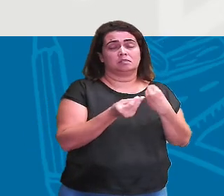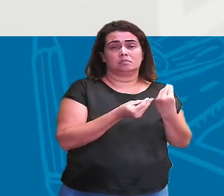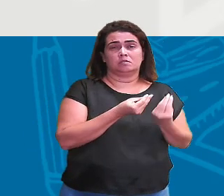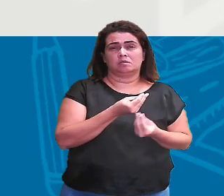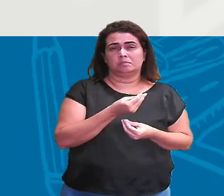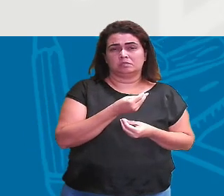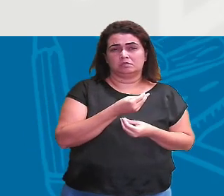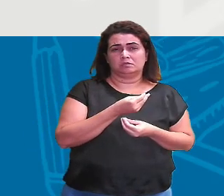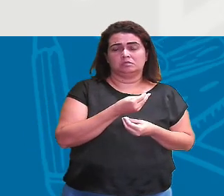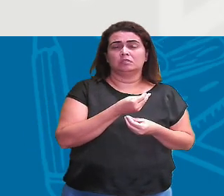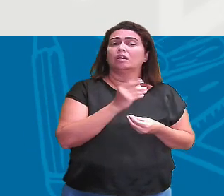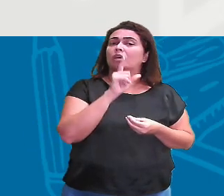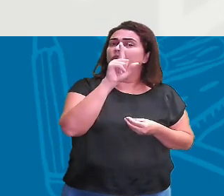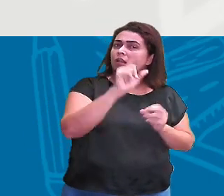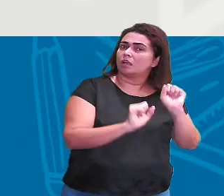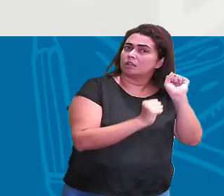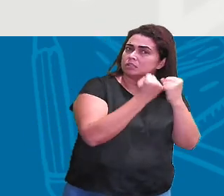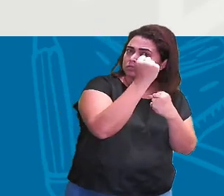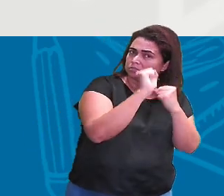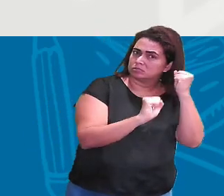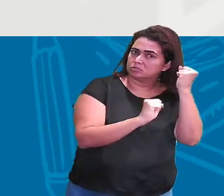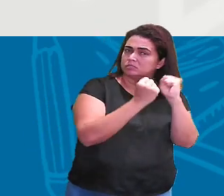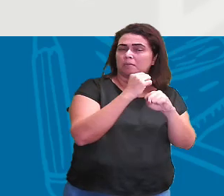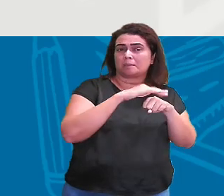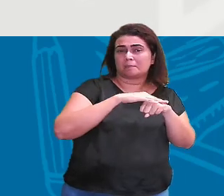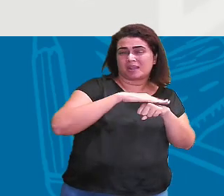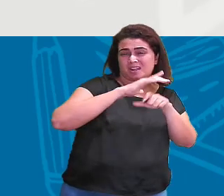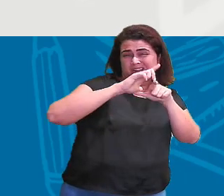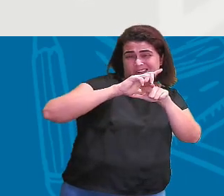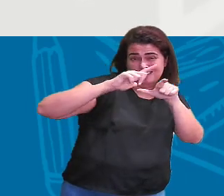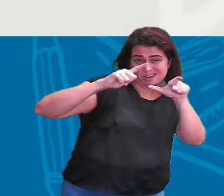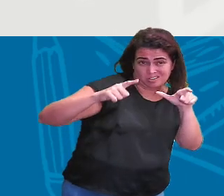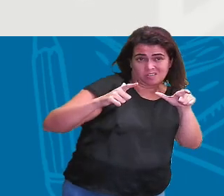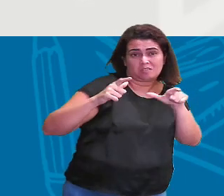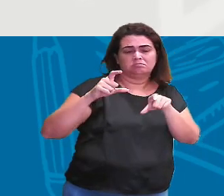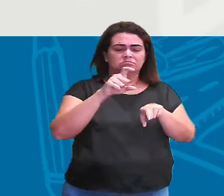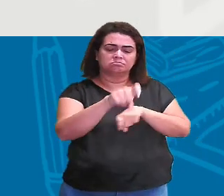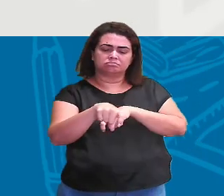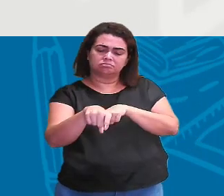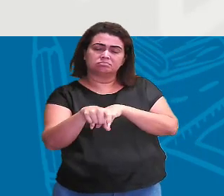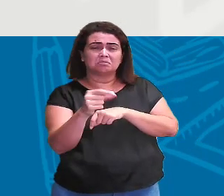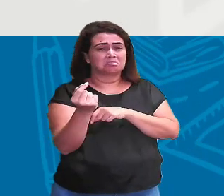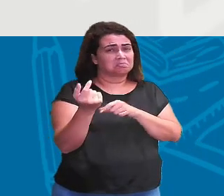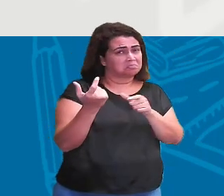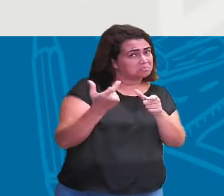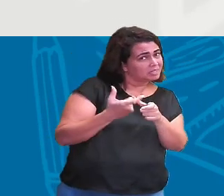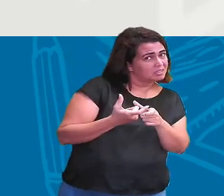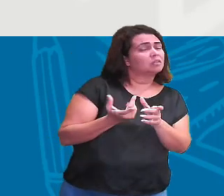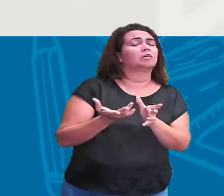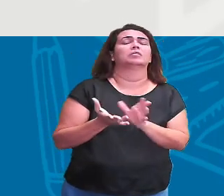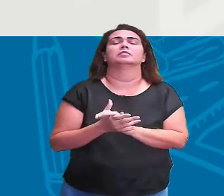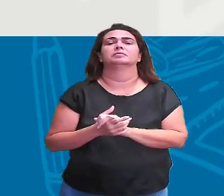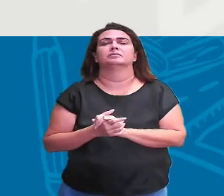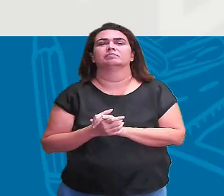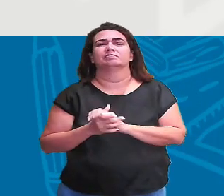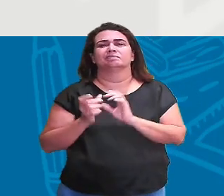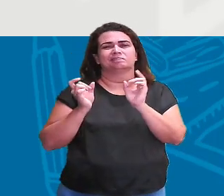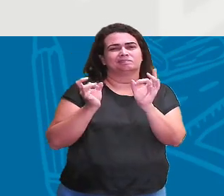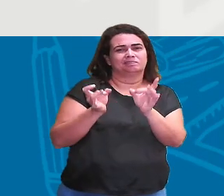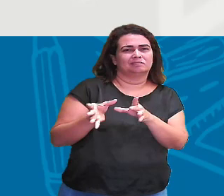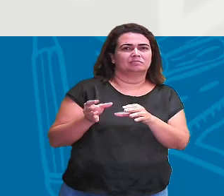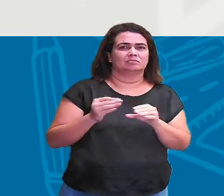mais como um país industrial do que um país agrário, tecnicamente. Então, há um abandono maior, uma mecanização do campo e